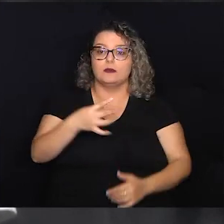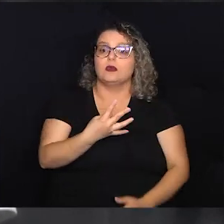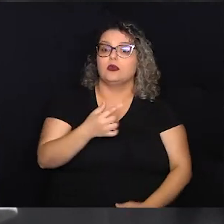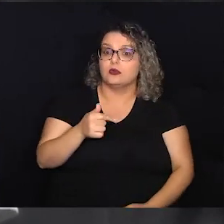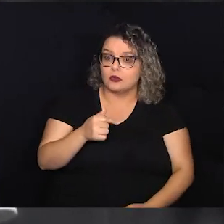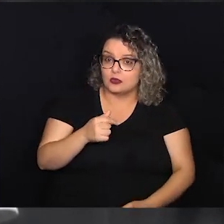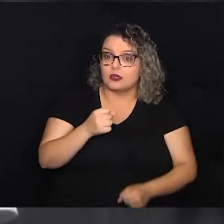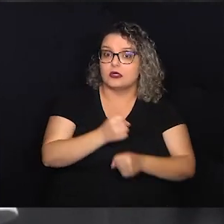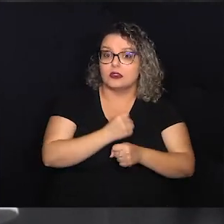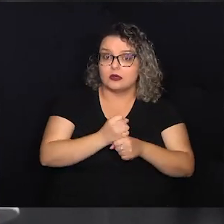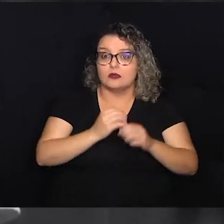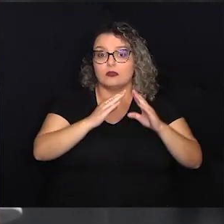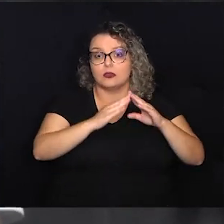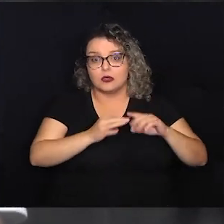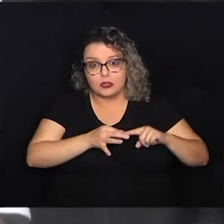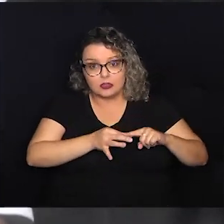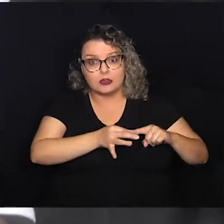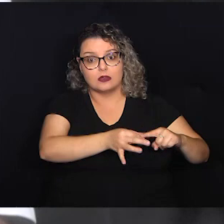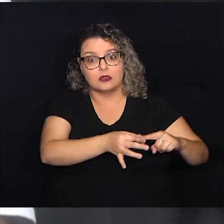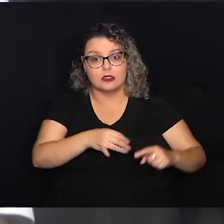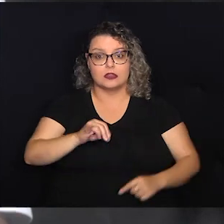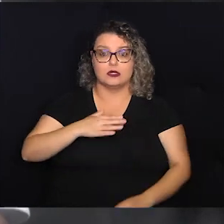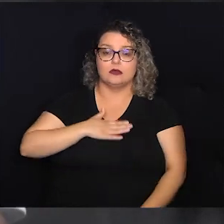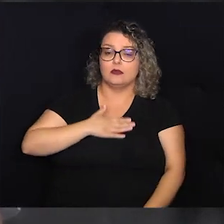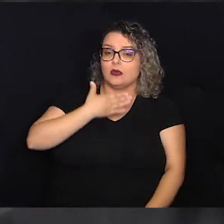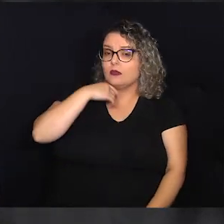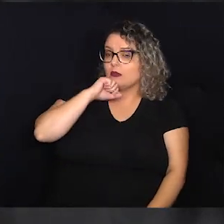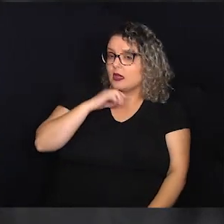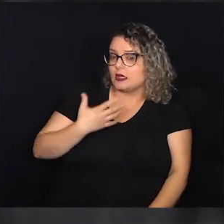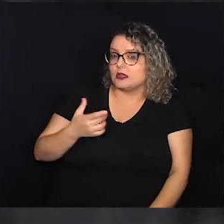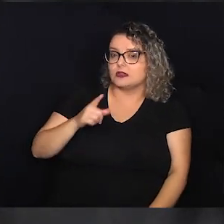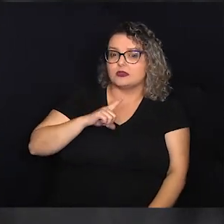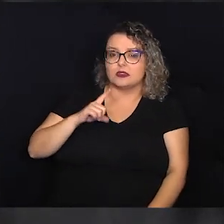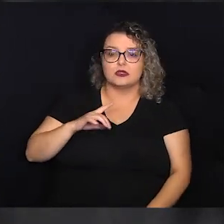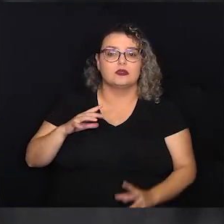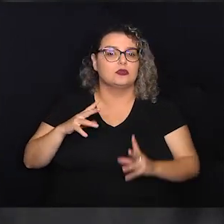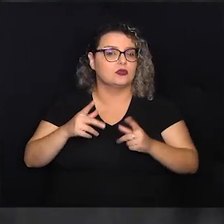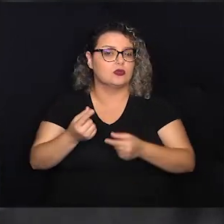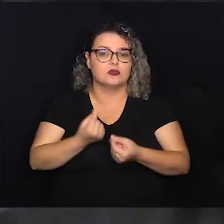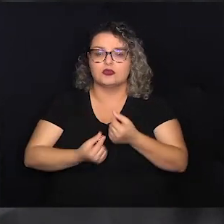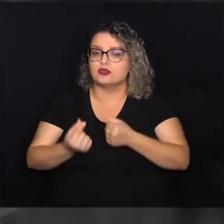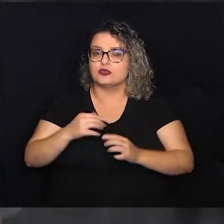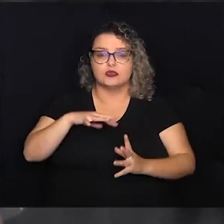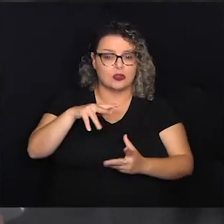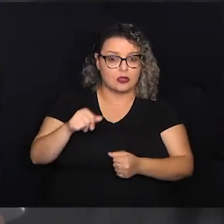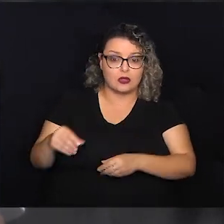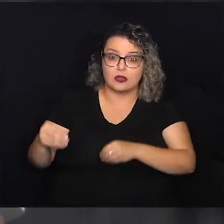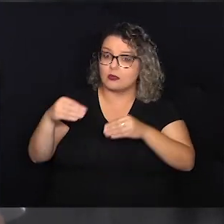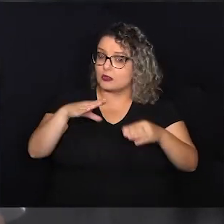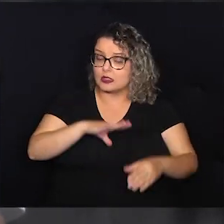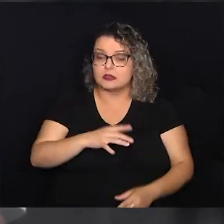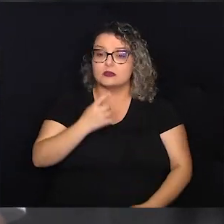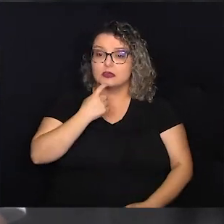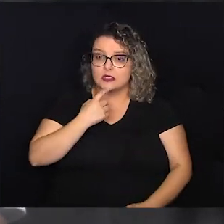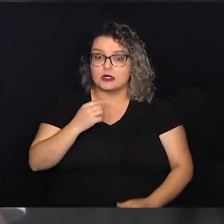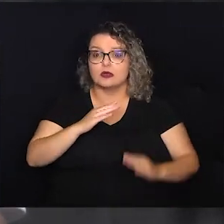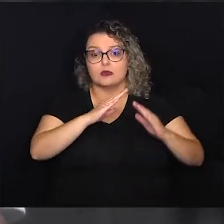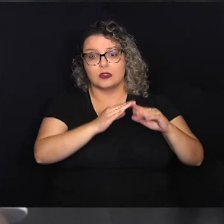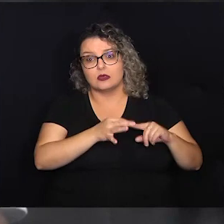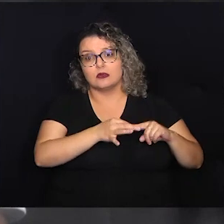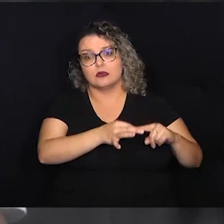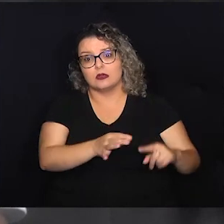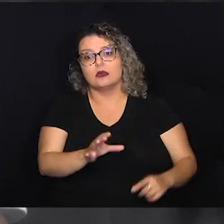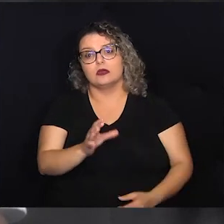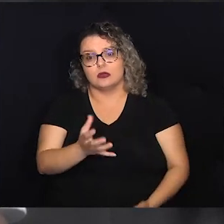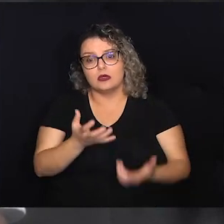isso. Mas Sim. hoje, depois de 47 anos morando na periferia, se meu pai tivesse todo o dinheiro do mundo e